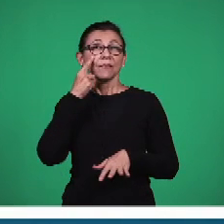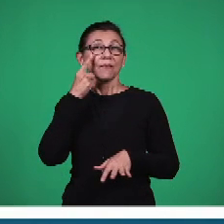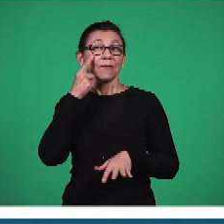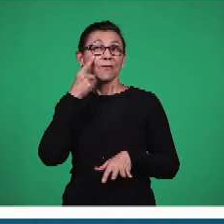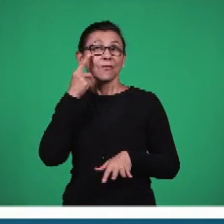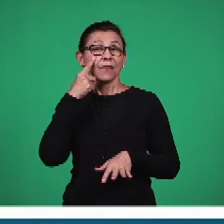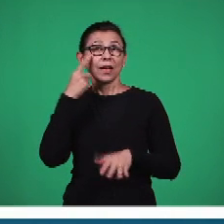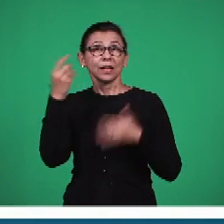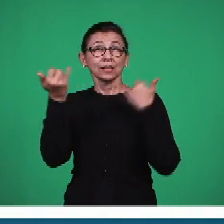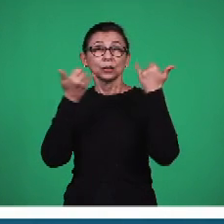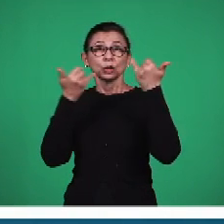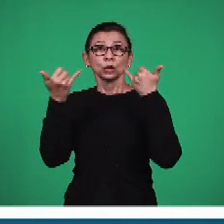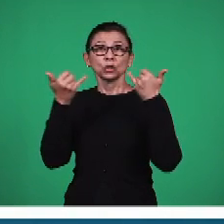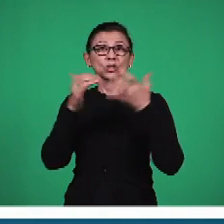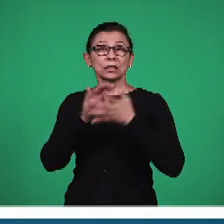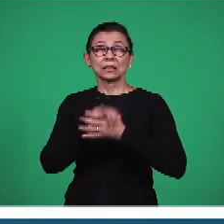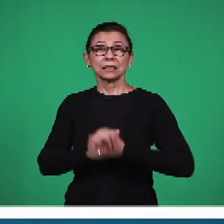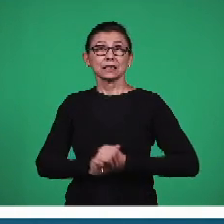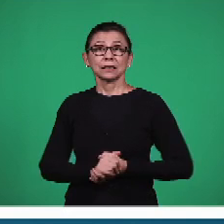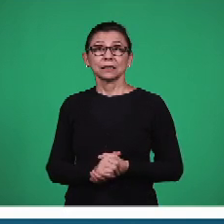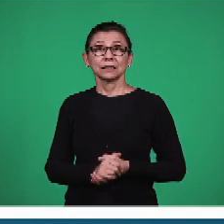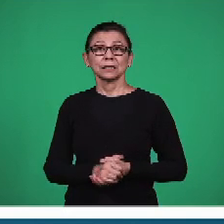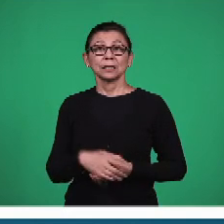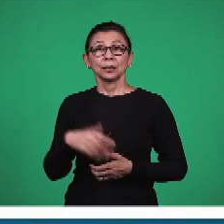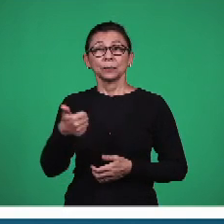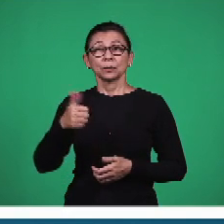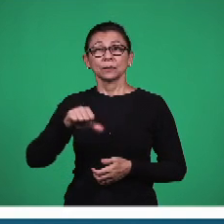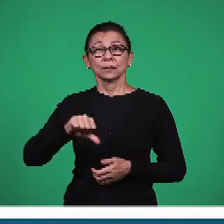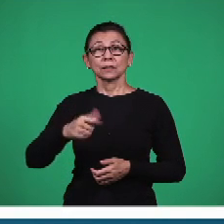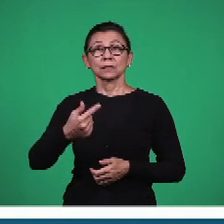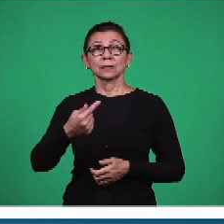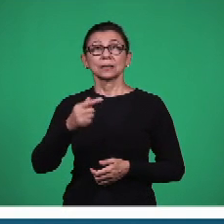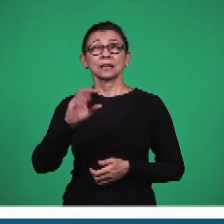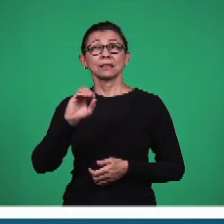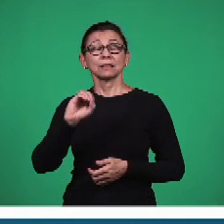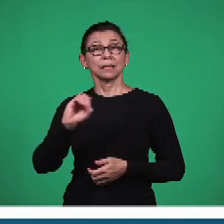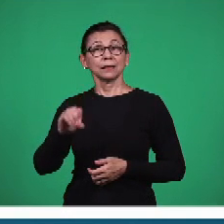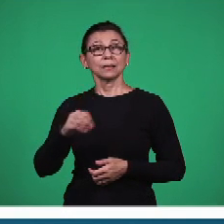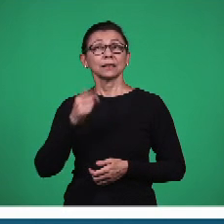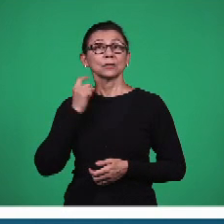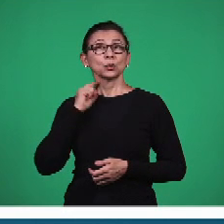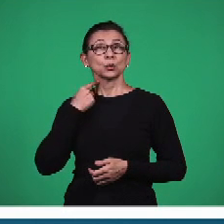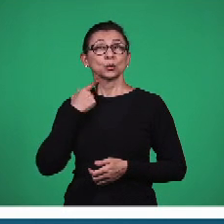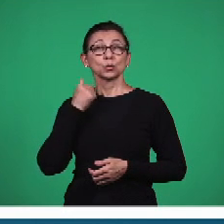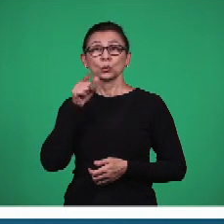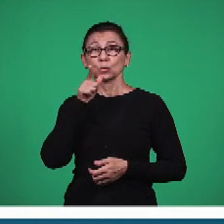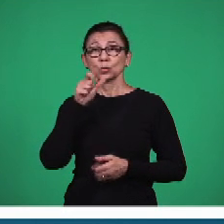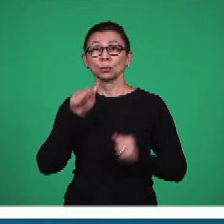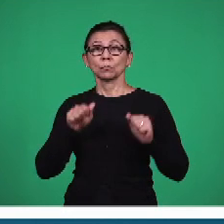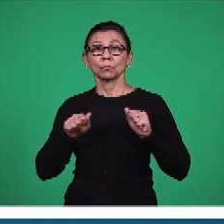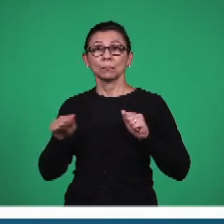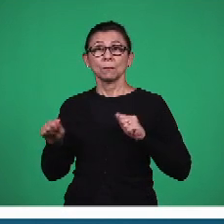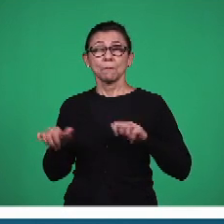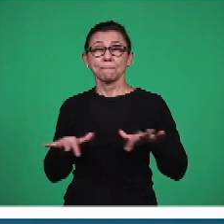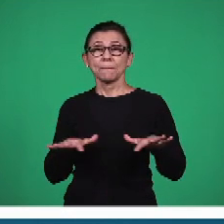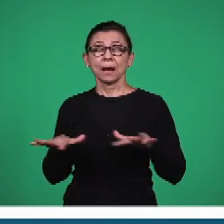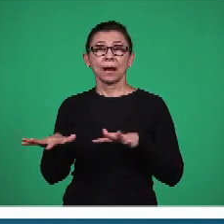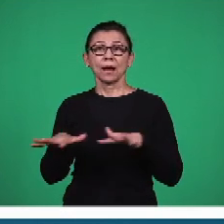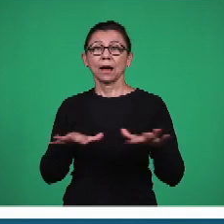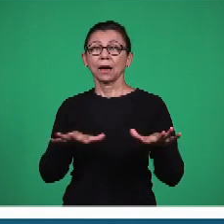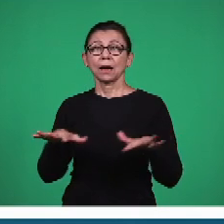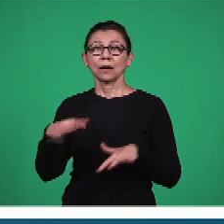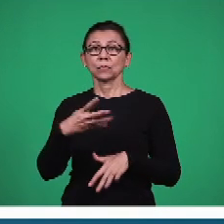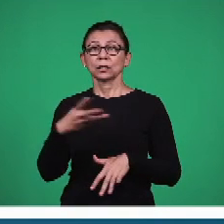do Globo de 1970 aqui, ó. Olha aqui, ó. O mar está moribundo. Assim, ele diz assim, 40%,